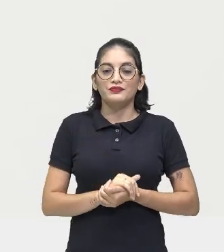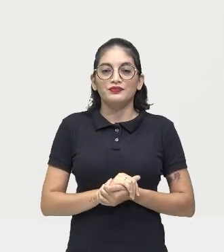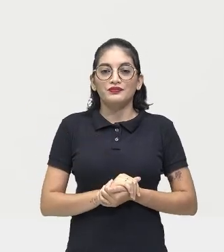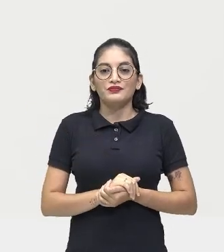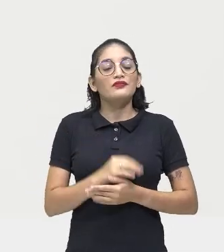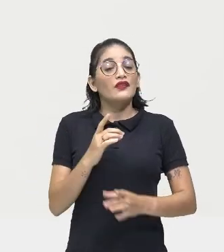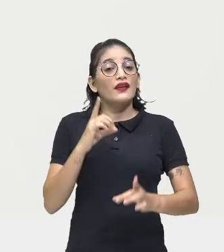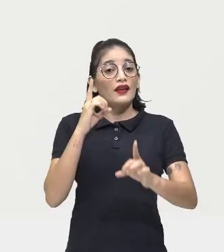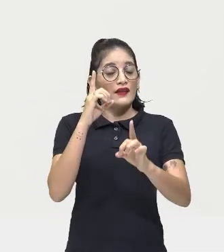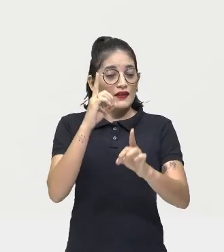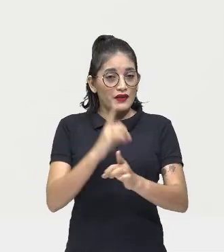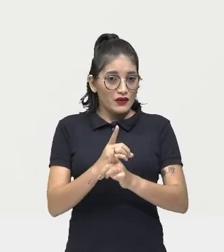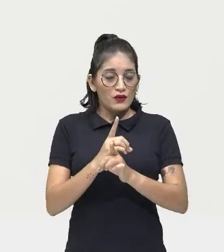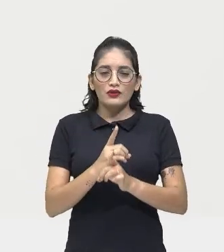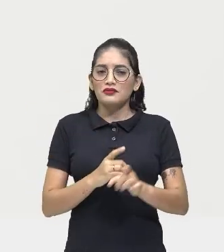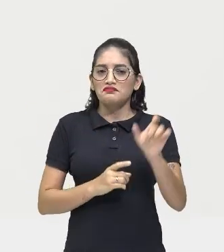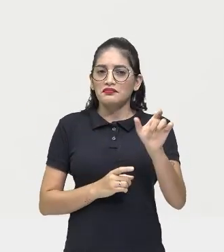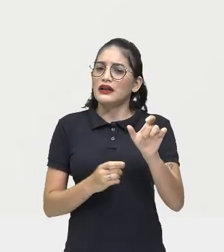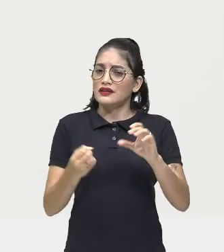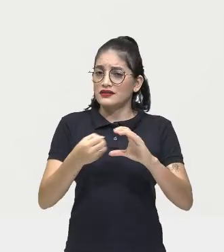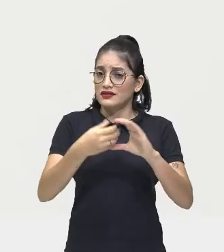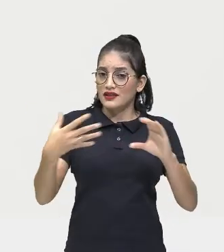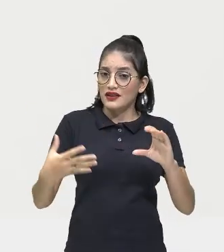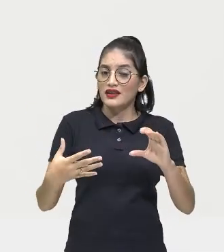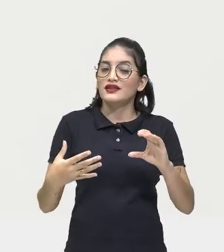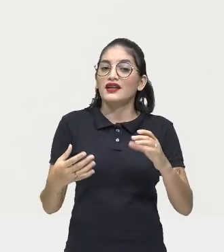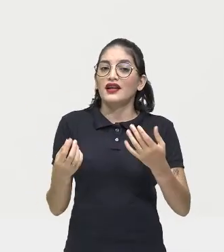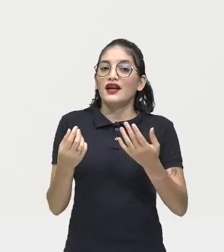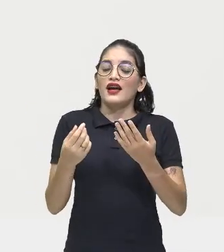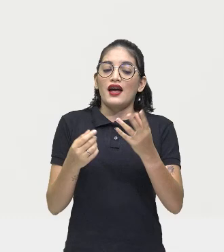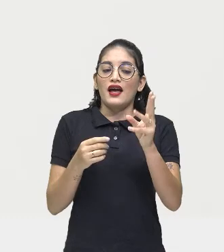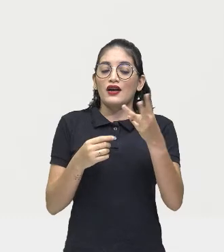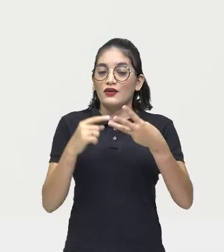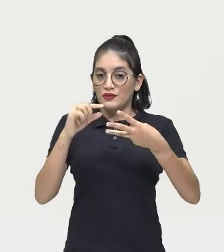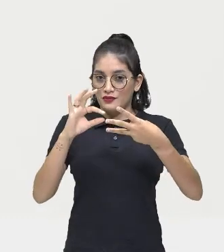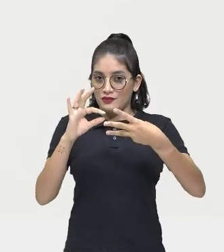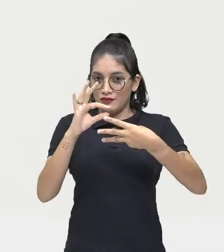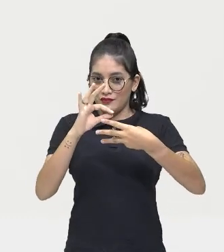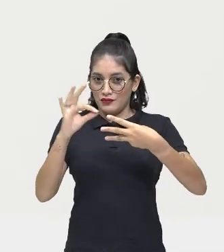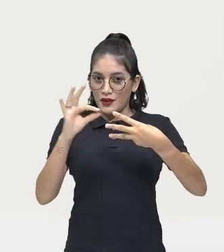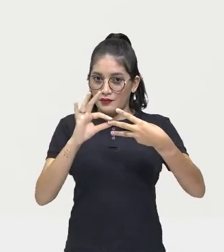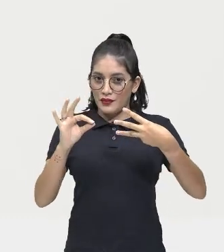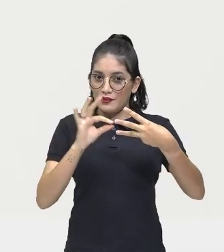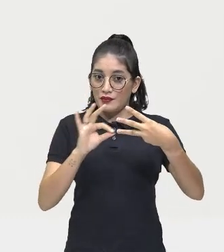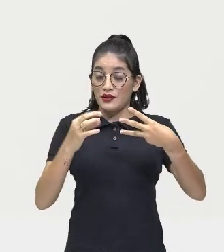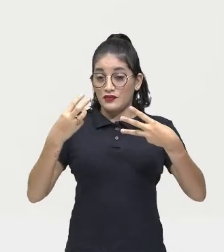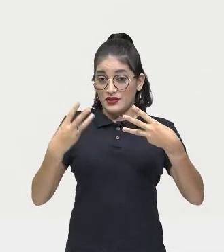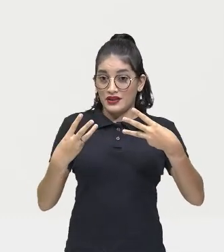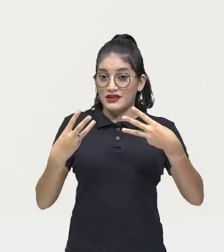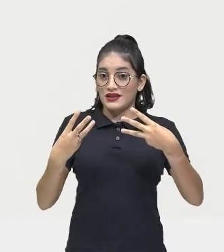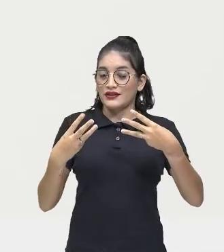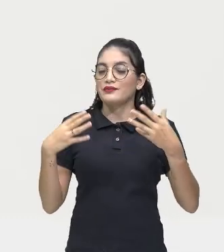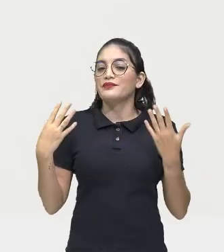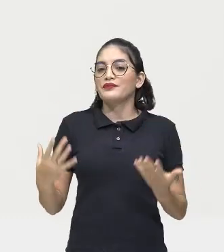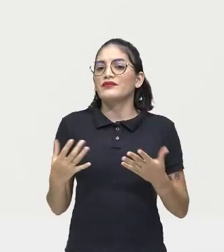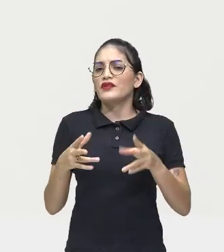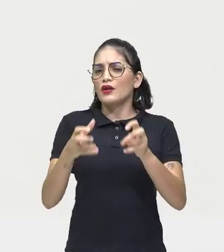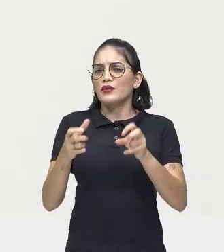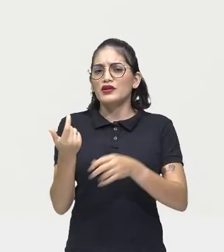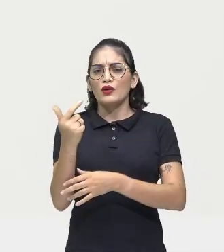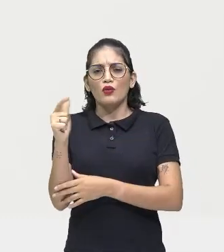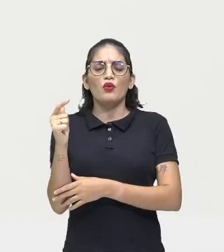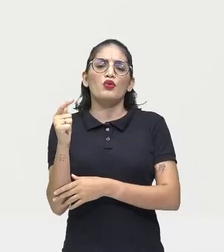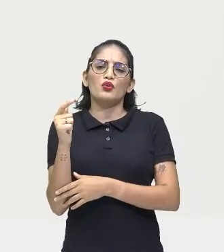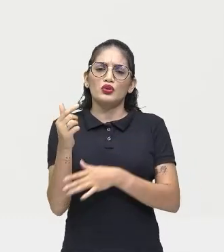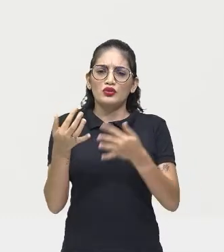localiza o enunciado aqui no terceiro verso. Um biscoito de nata, ok? Então, quando a gente observa os outros